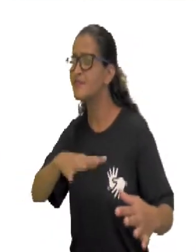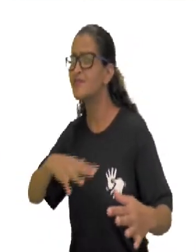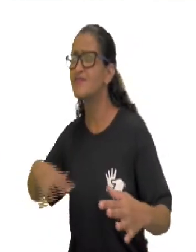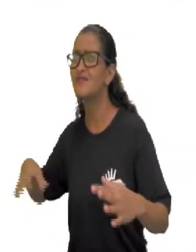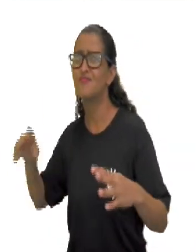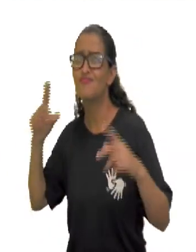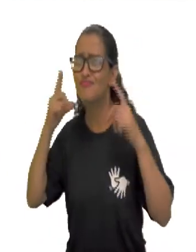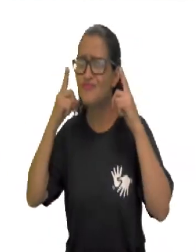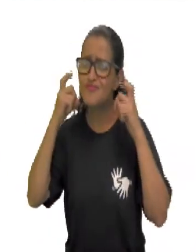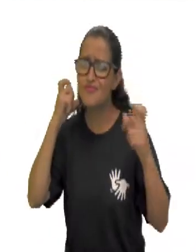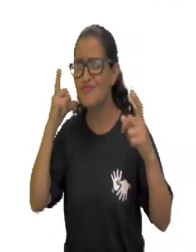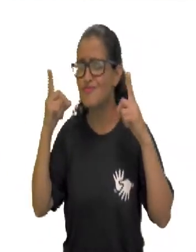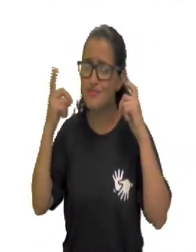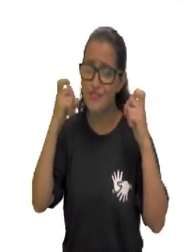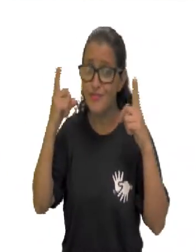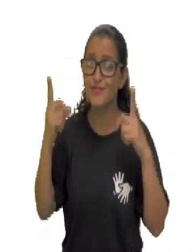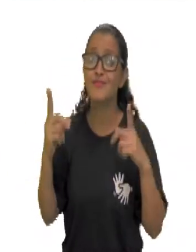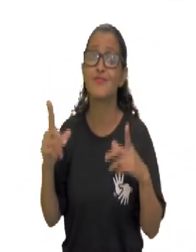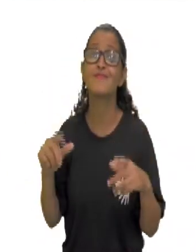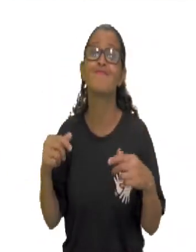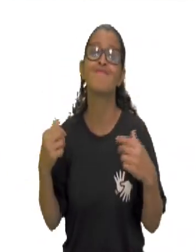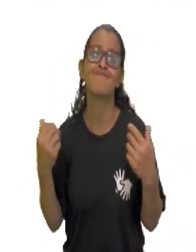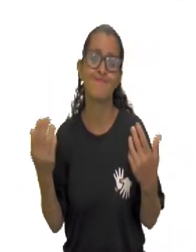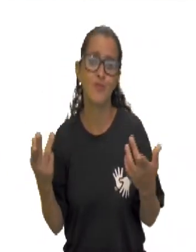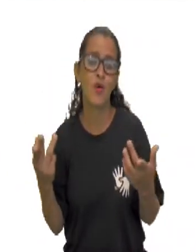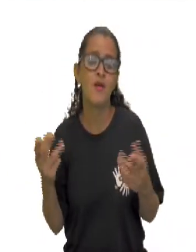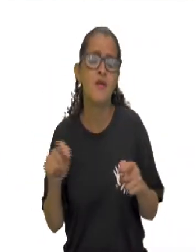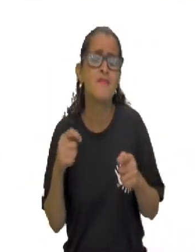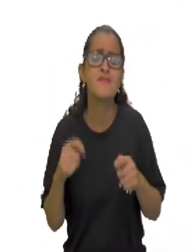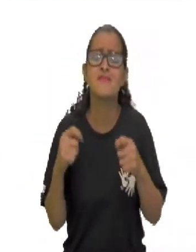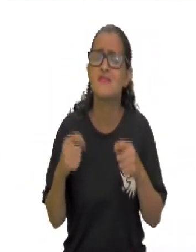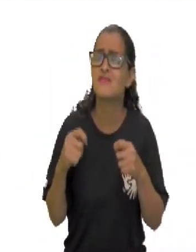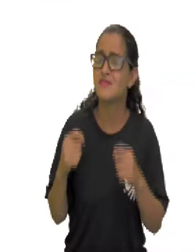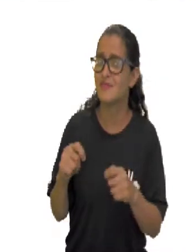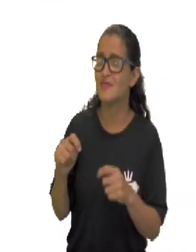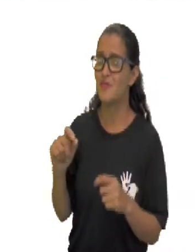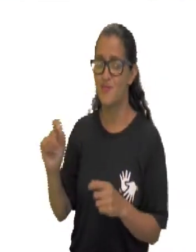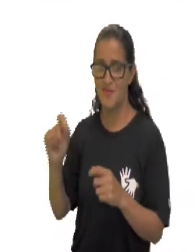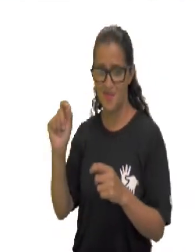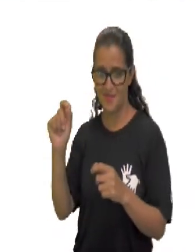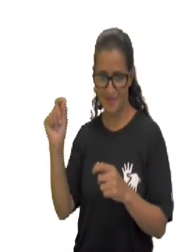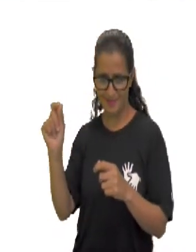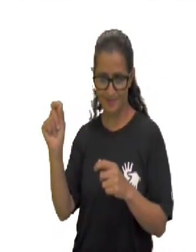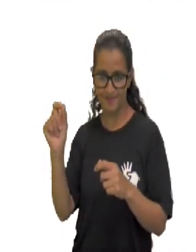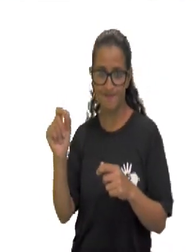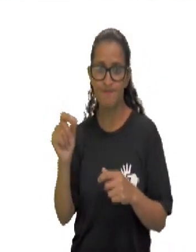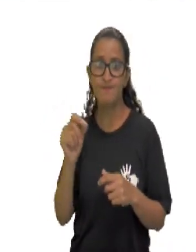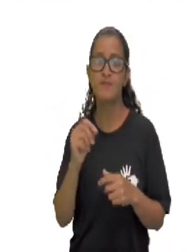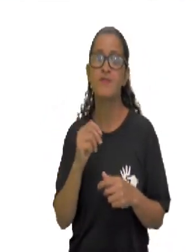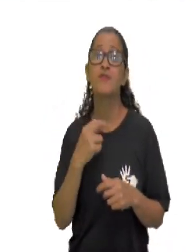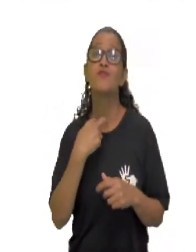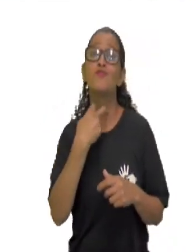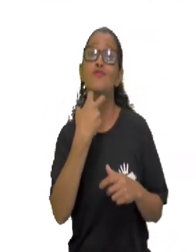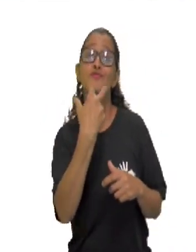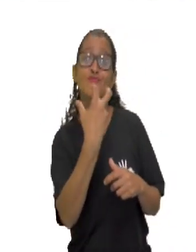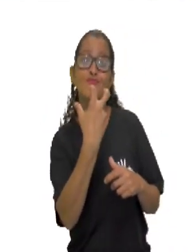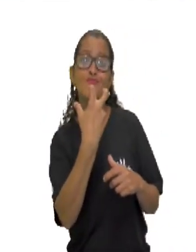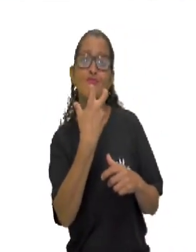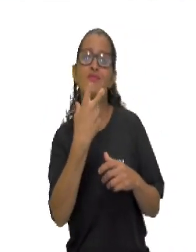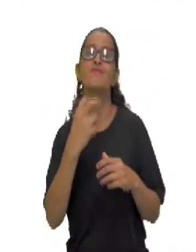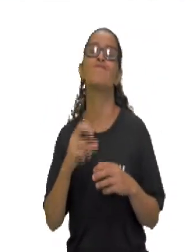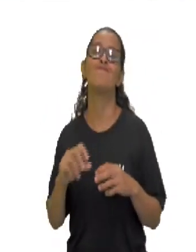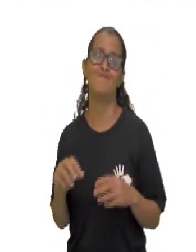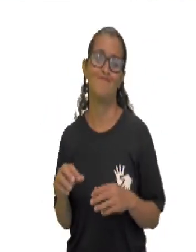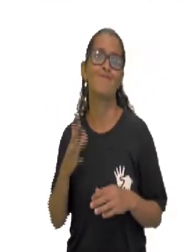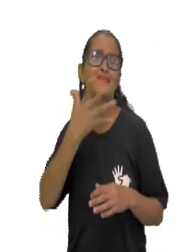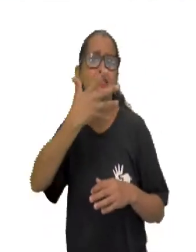ruídos. Então, nisso precisa-se que os atores e atrizes tenham uma voz ainda mais preparada para